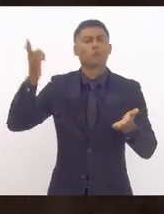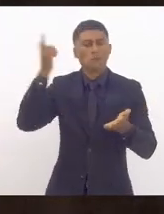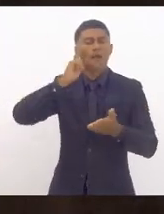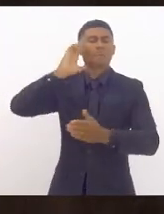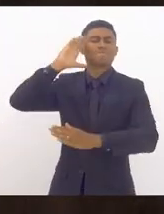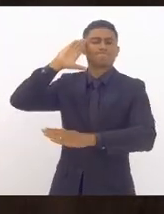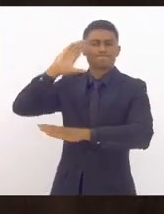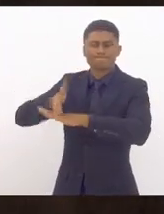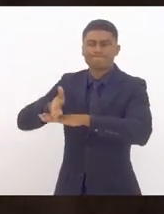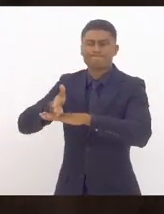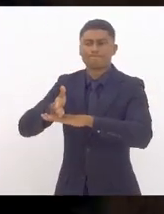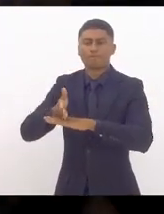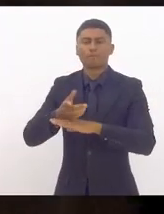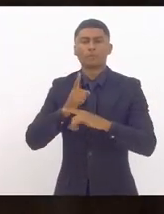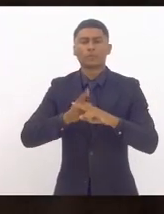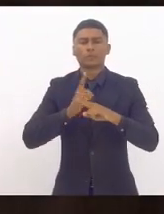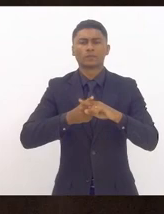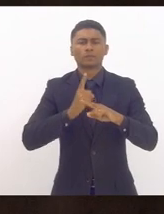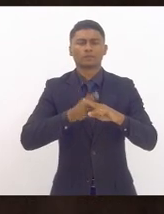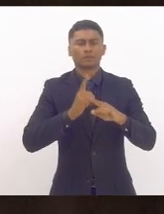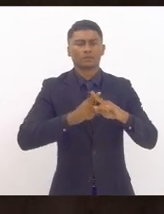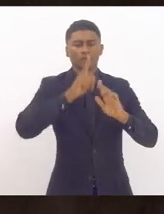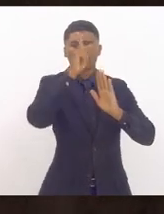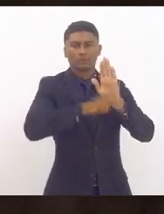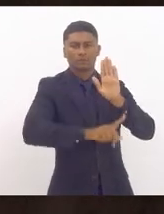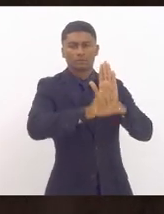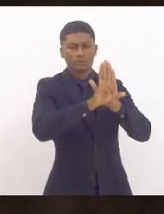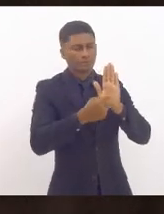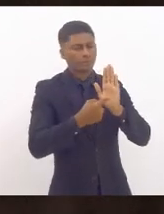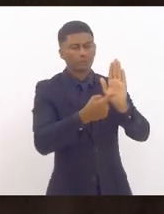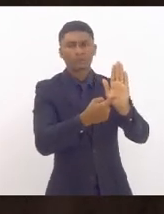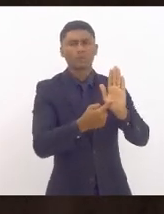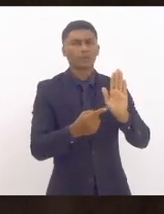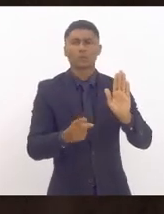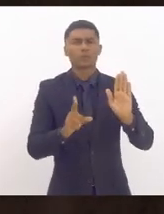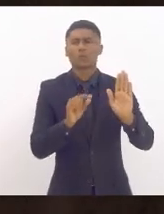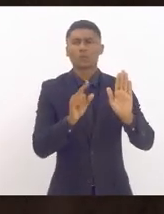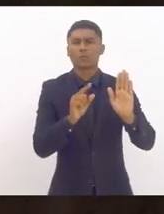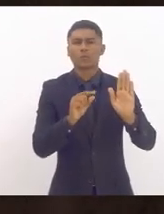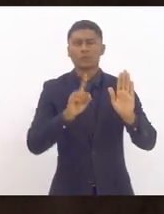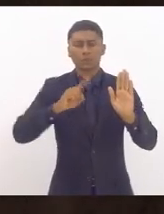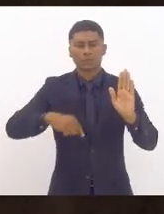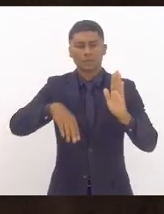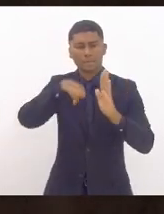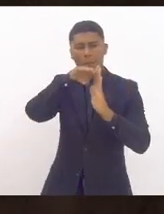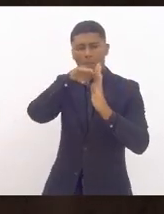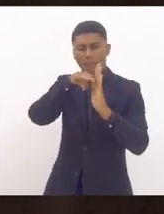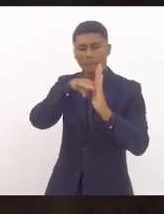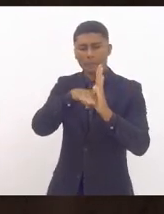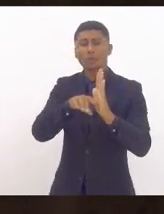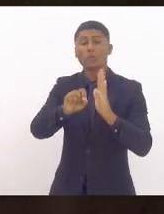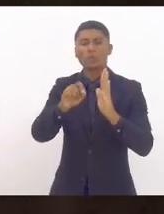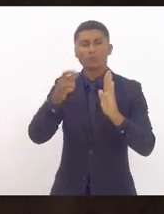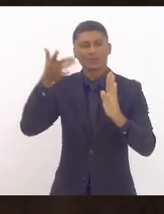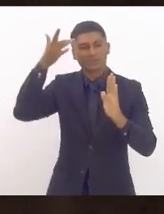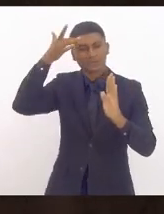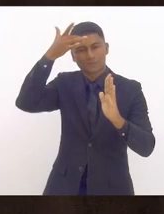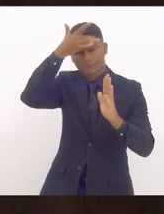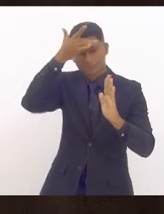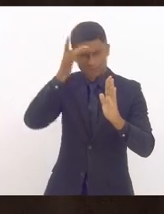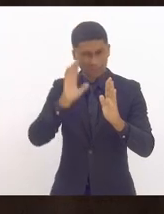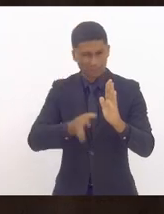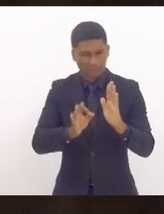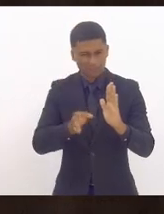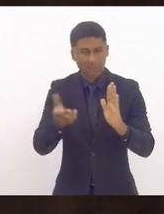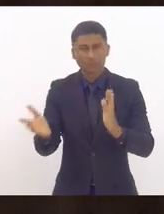ao nosso projeto de lei de programa em saúde mental para a juventude de